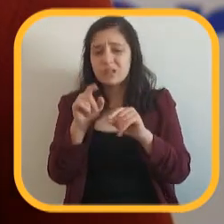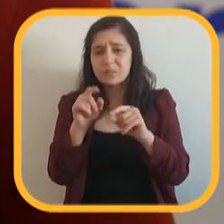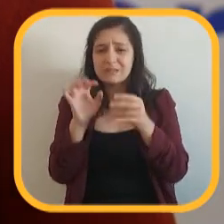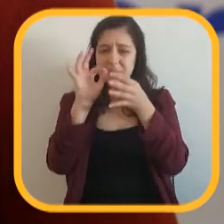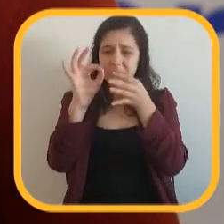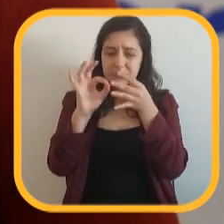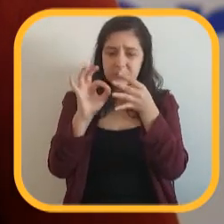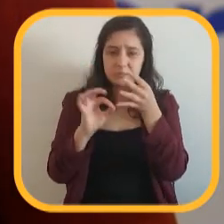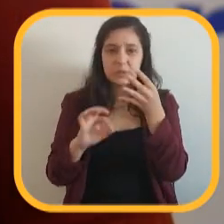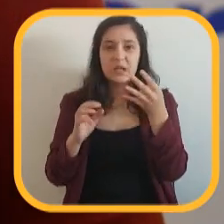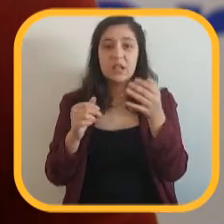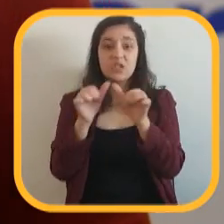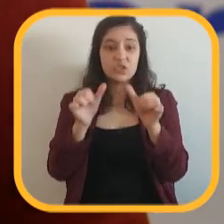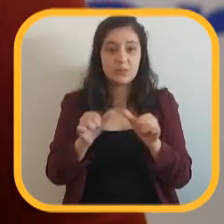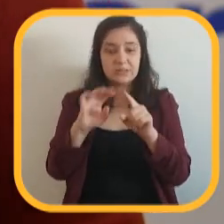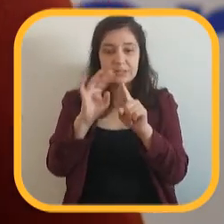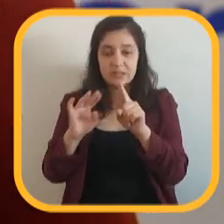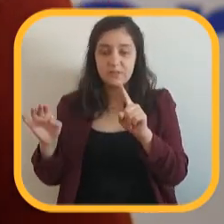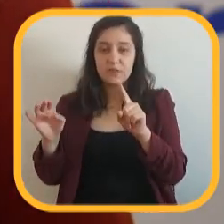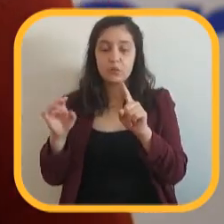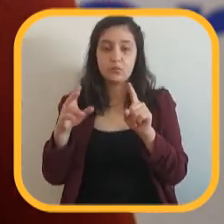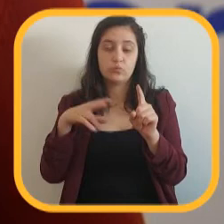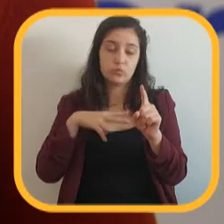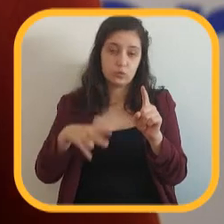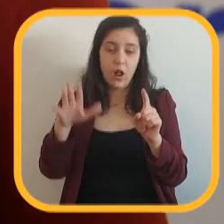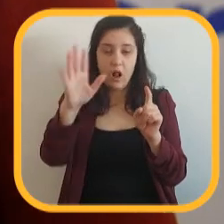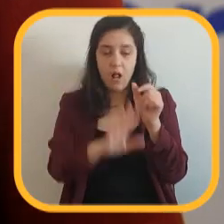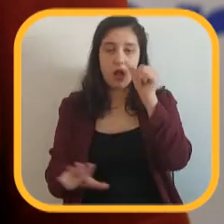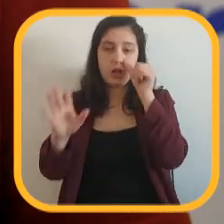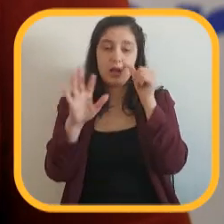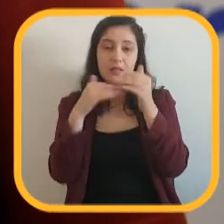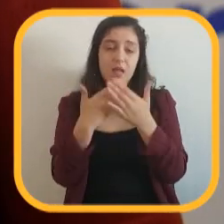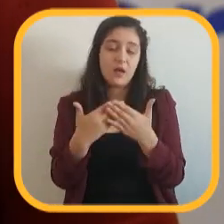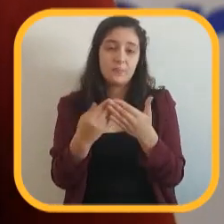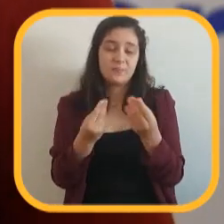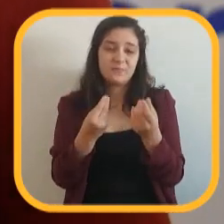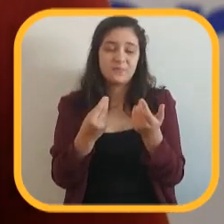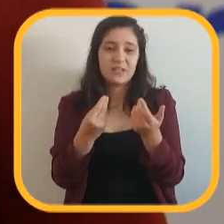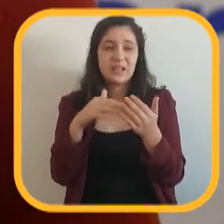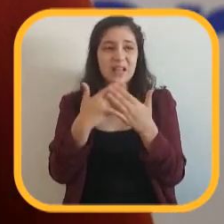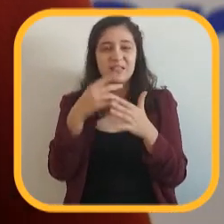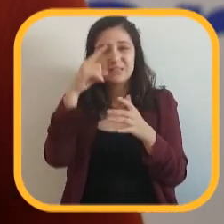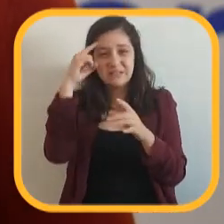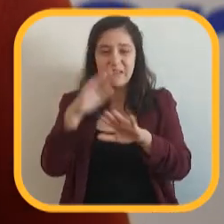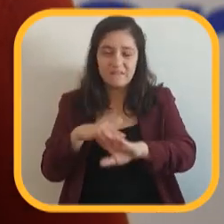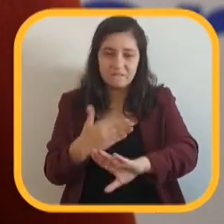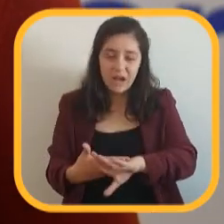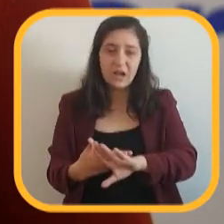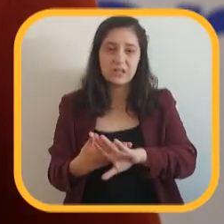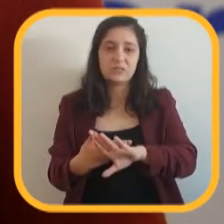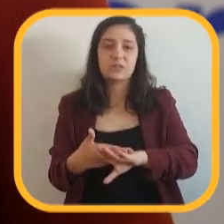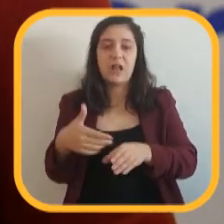uma série de características do nosso próprio sistema científico nacional que estão a